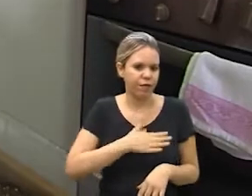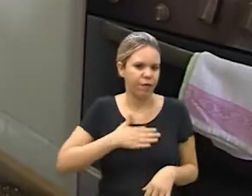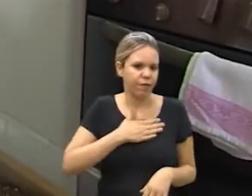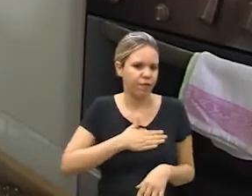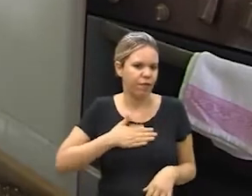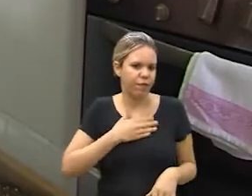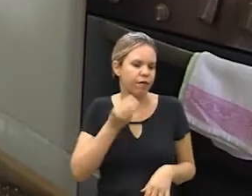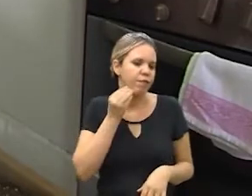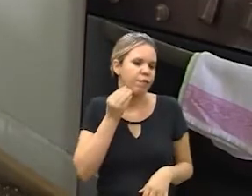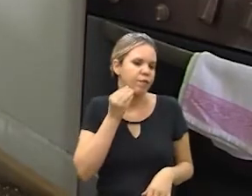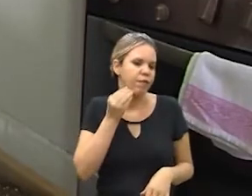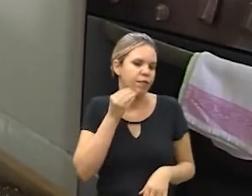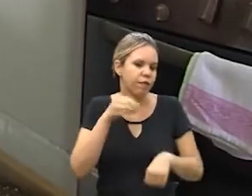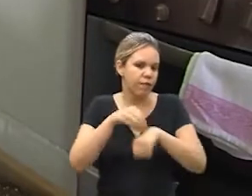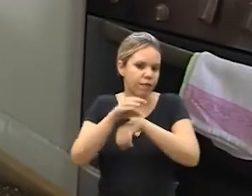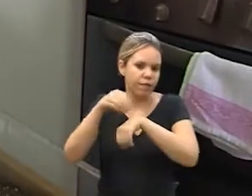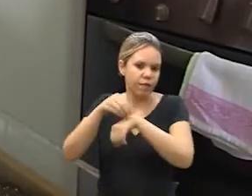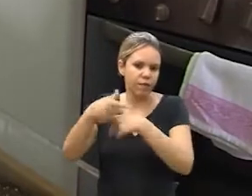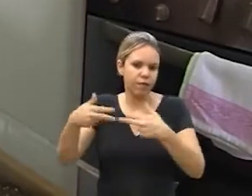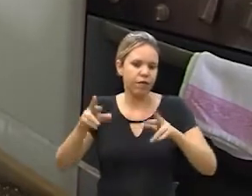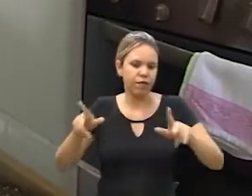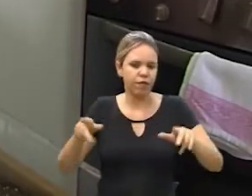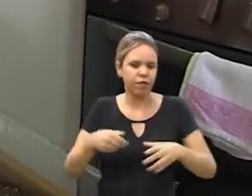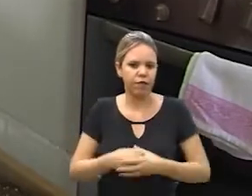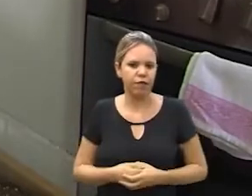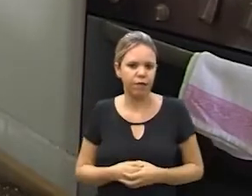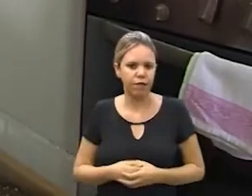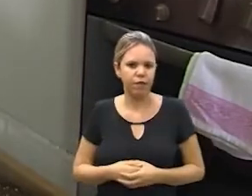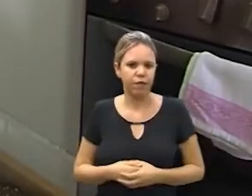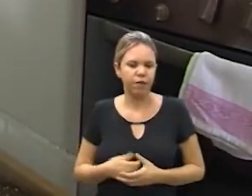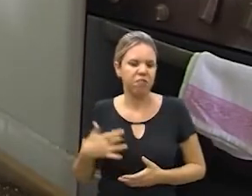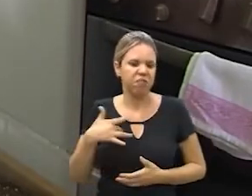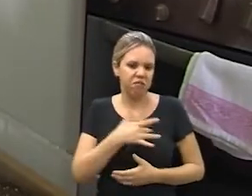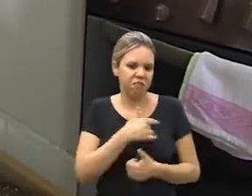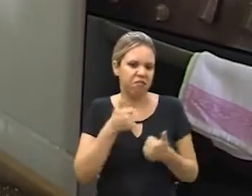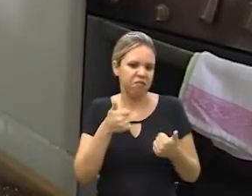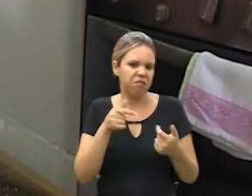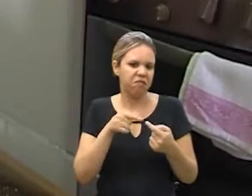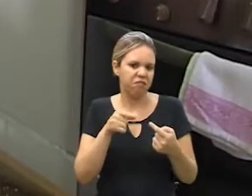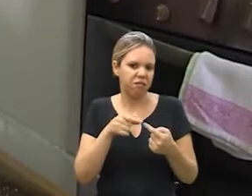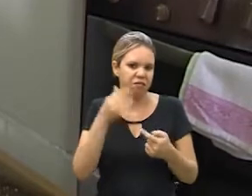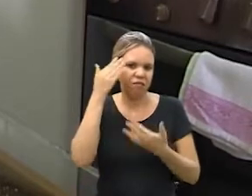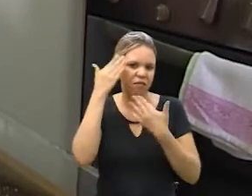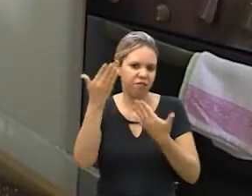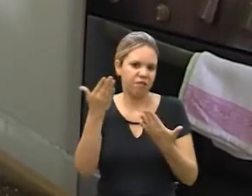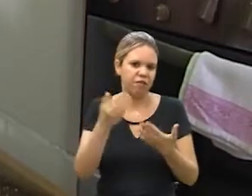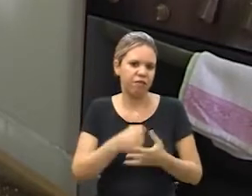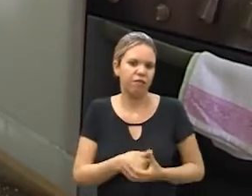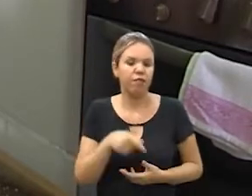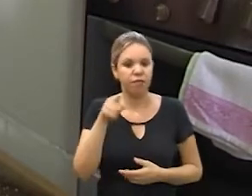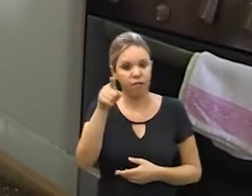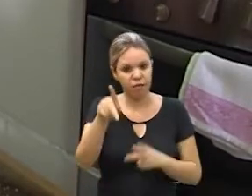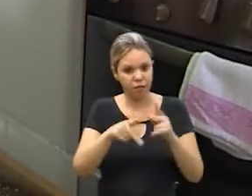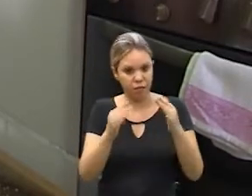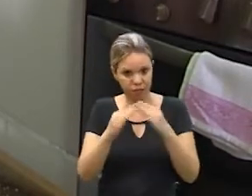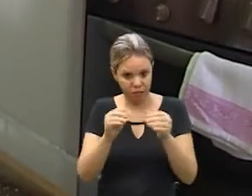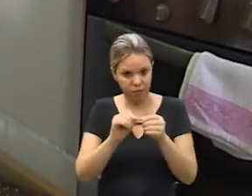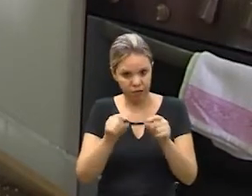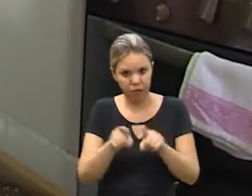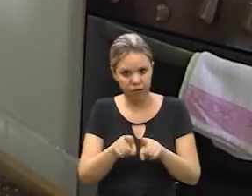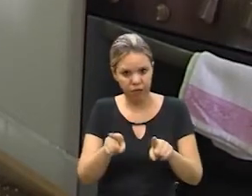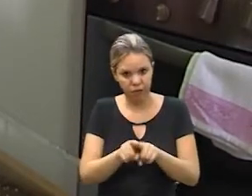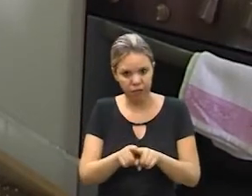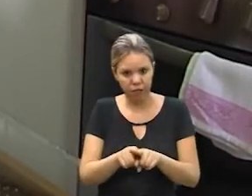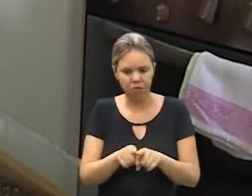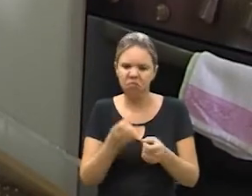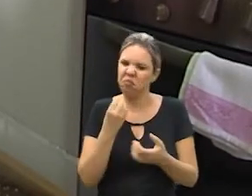gostado. Pela oportunidade de a gente trazer coisas diferentes e saudáveis, né? Então, obrigado também. E você de casa, faça também,